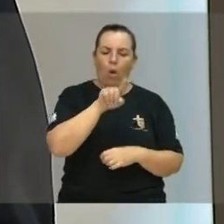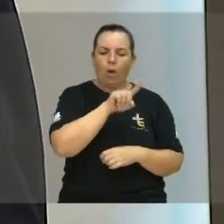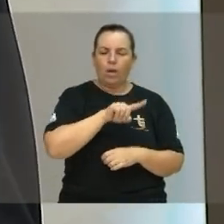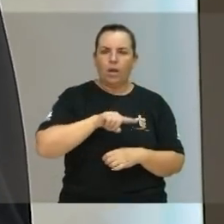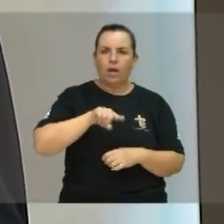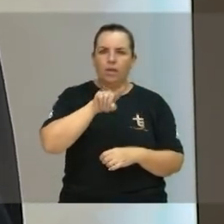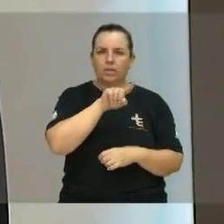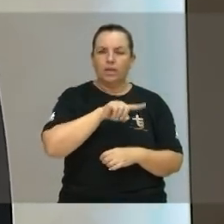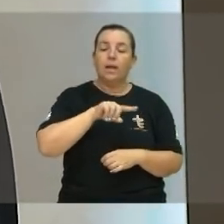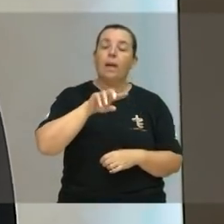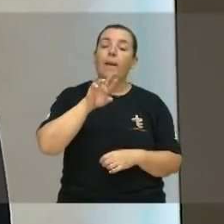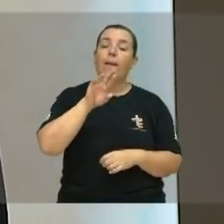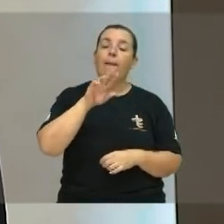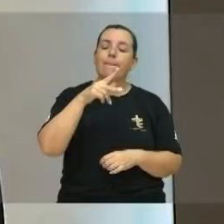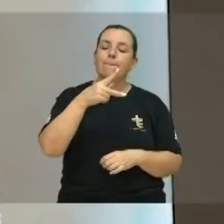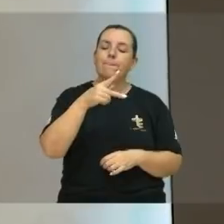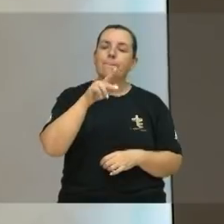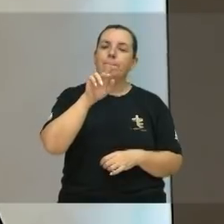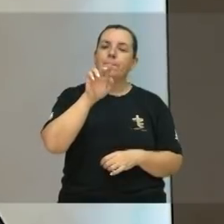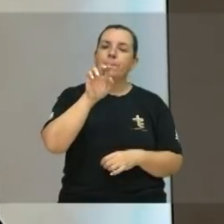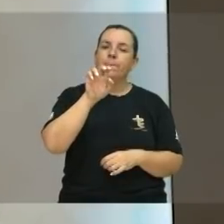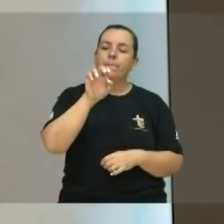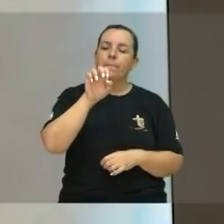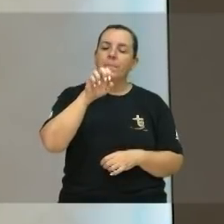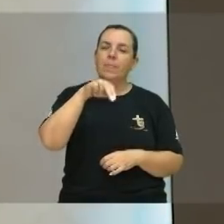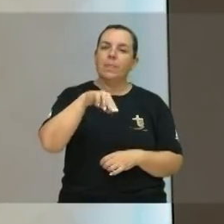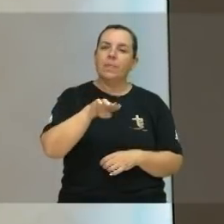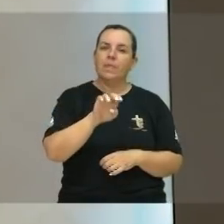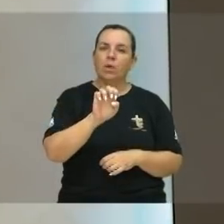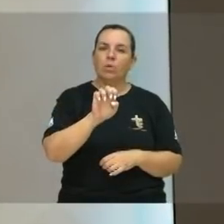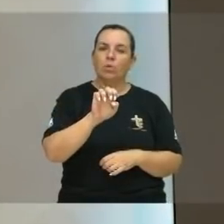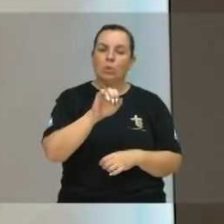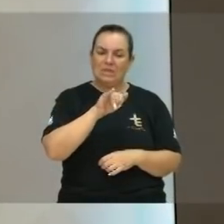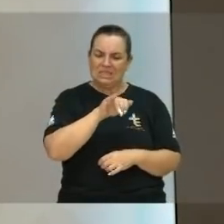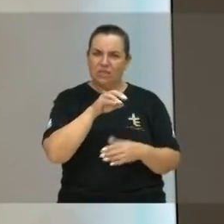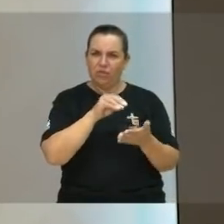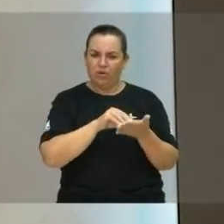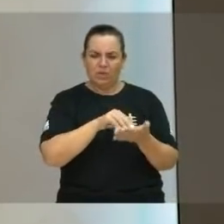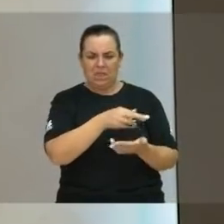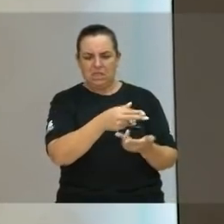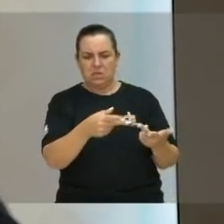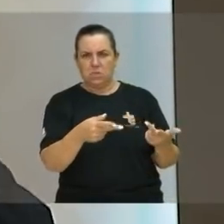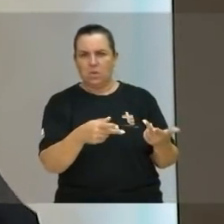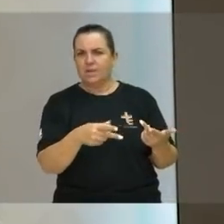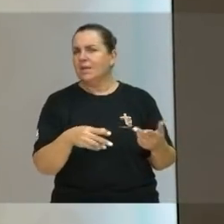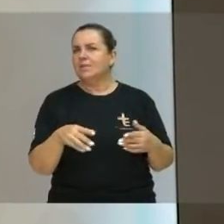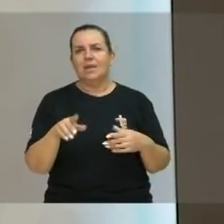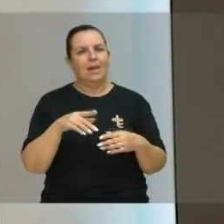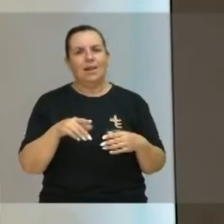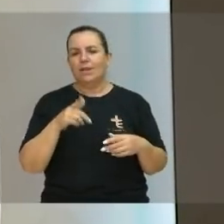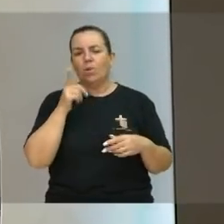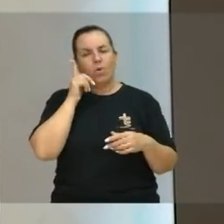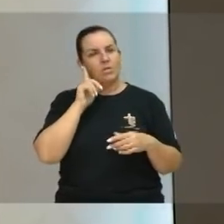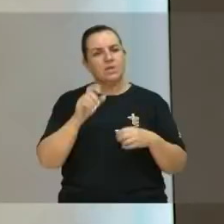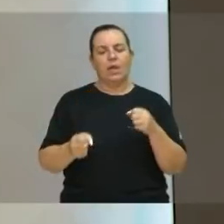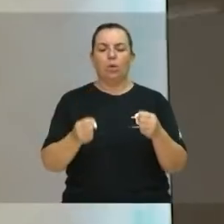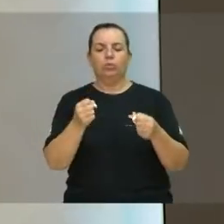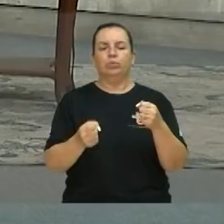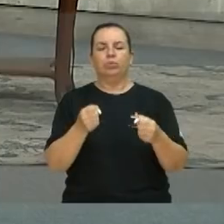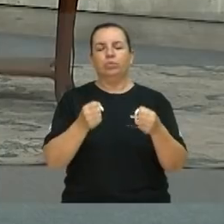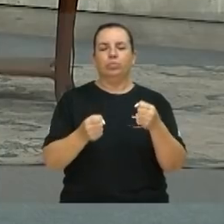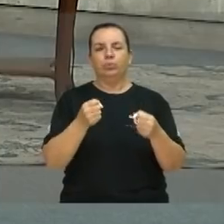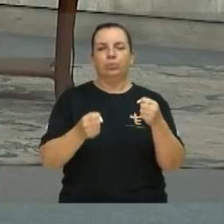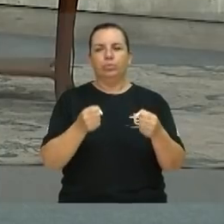e se não não é um carro não se move eu então se faltarem as